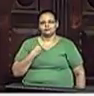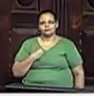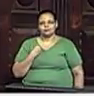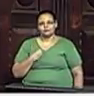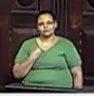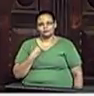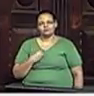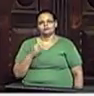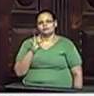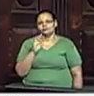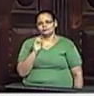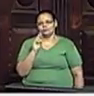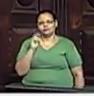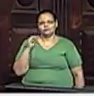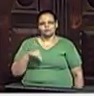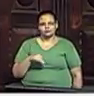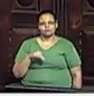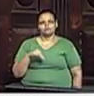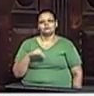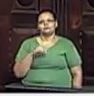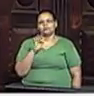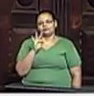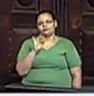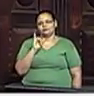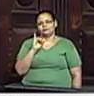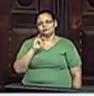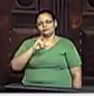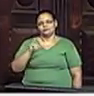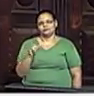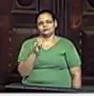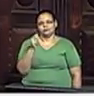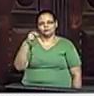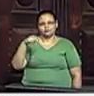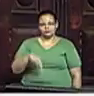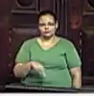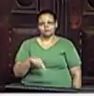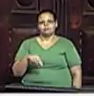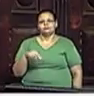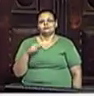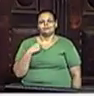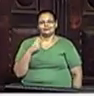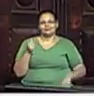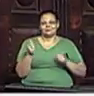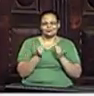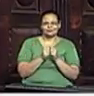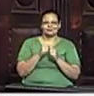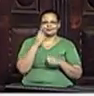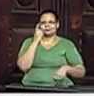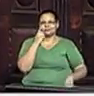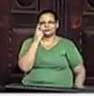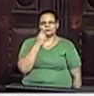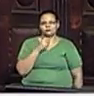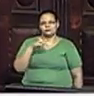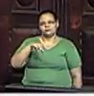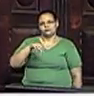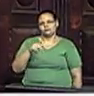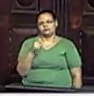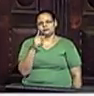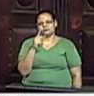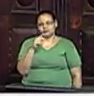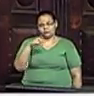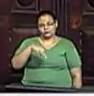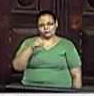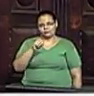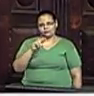das Indústrias do Estado do Rio de Janeiro, a FIRJAN, acompanhado pela deputada Marta Rocha, presidente da Comissão